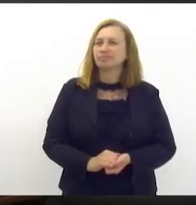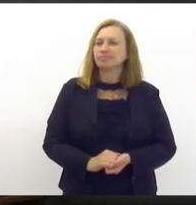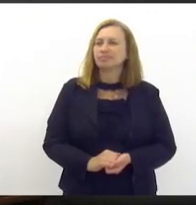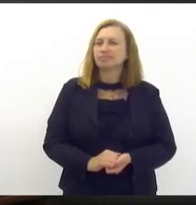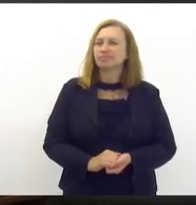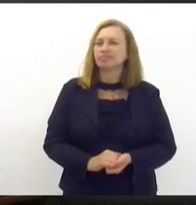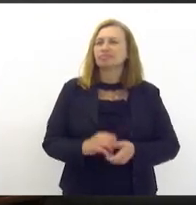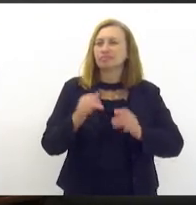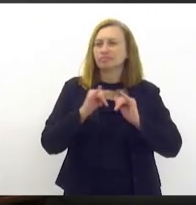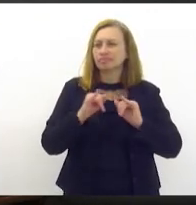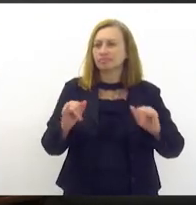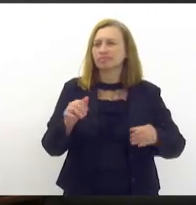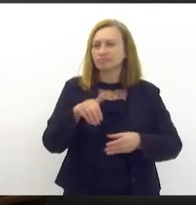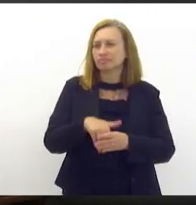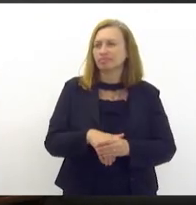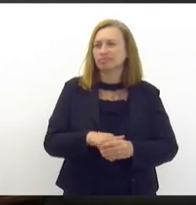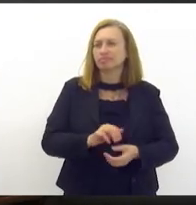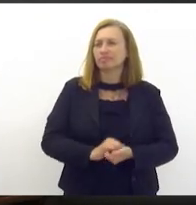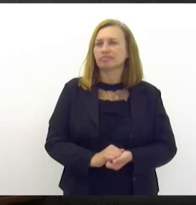Declarar voto.